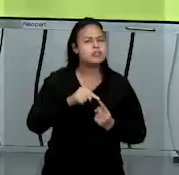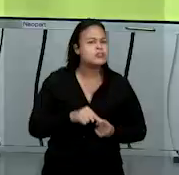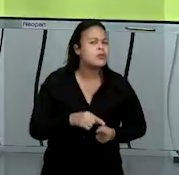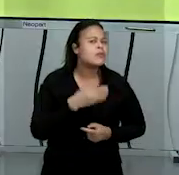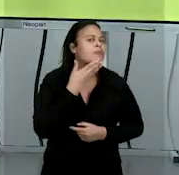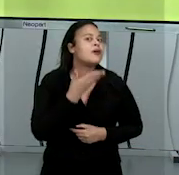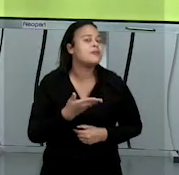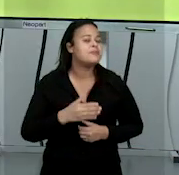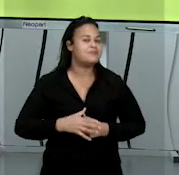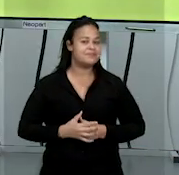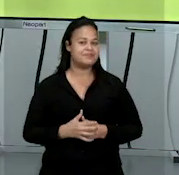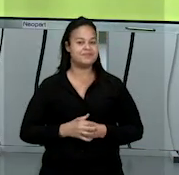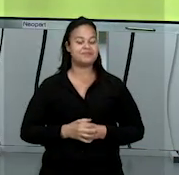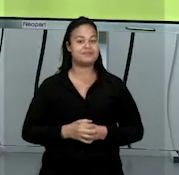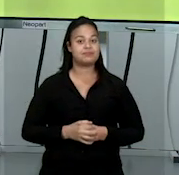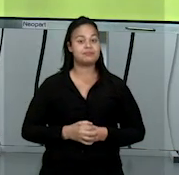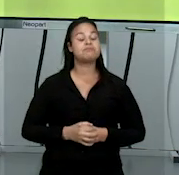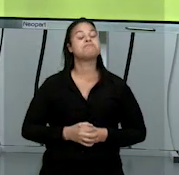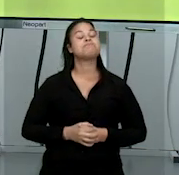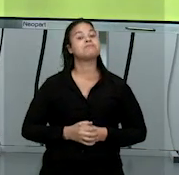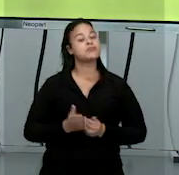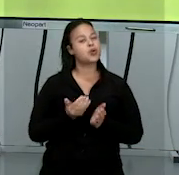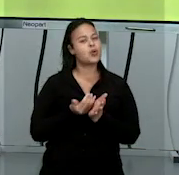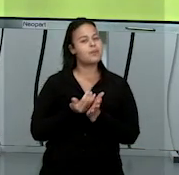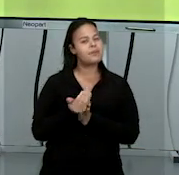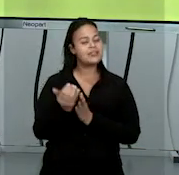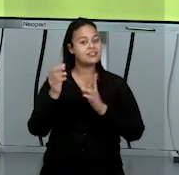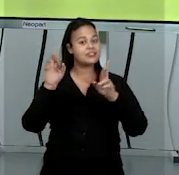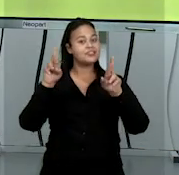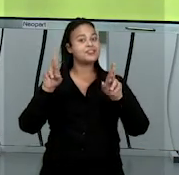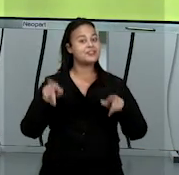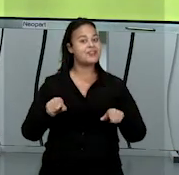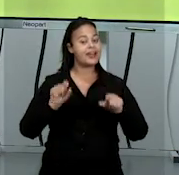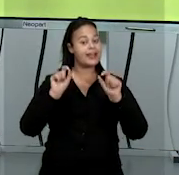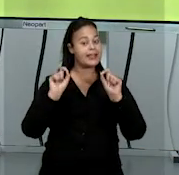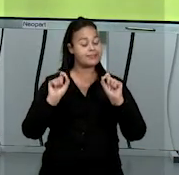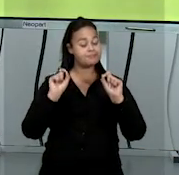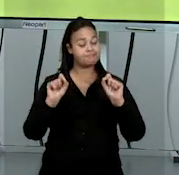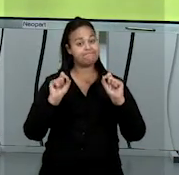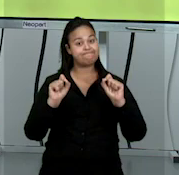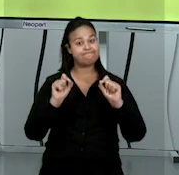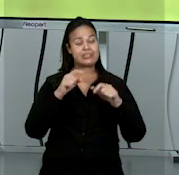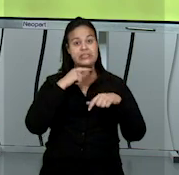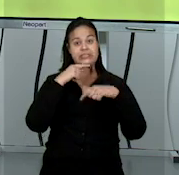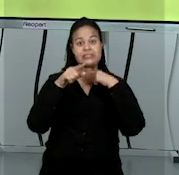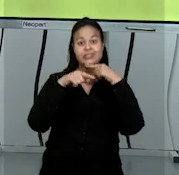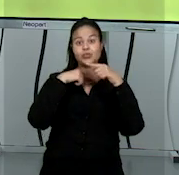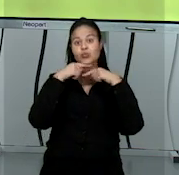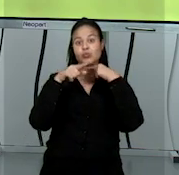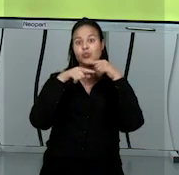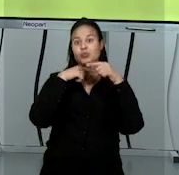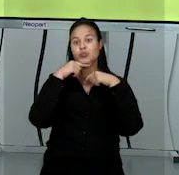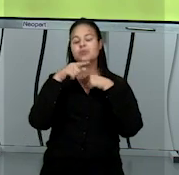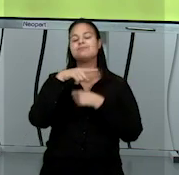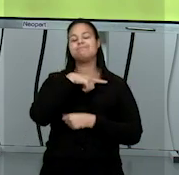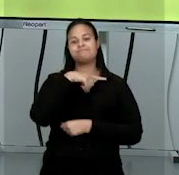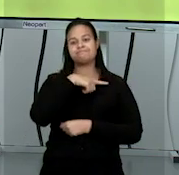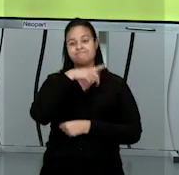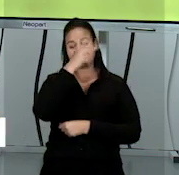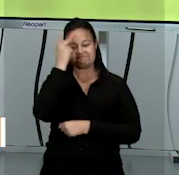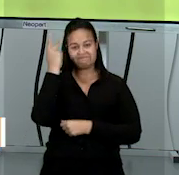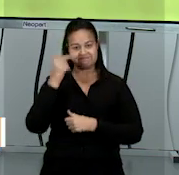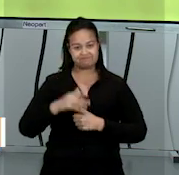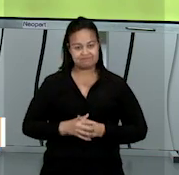quero começar nessa aula de hoje falando sobre uma diferença que causa muita dúvida entre as pessoas.